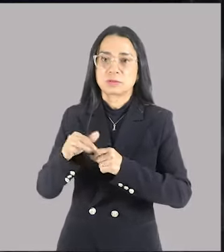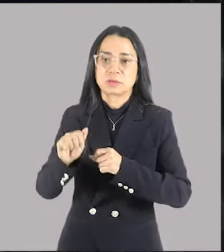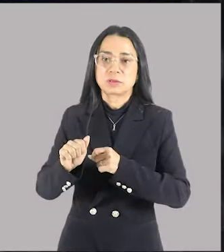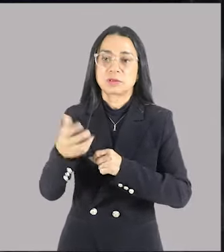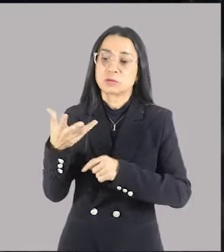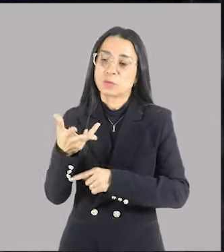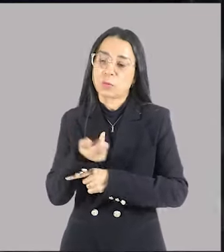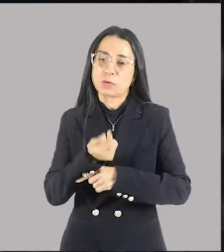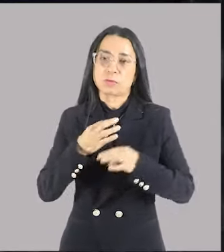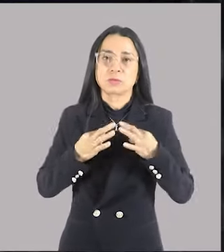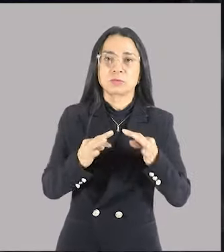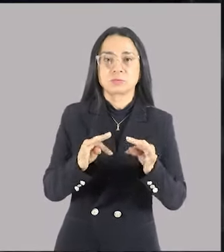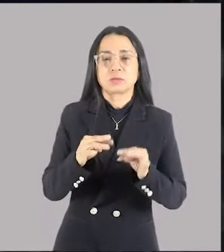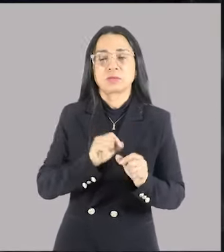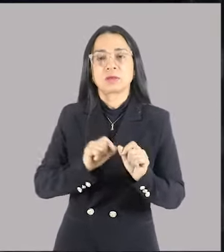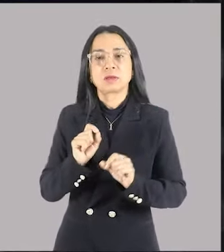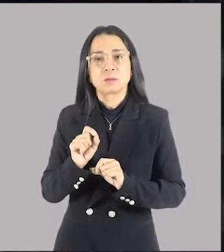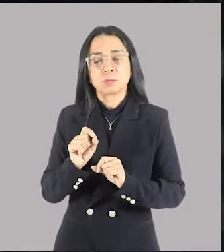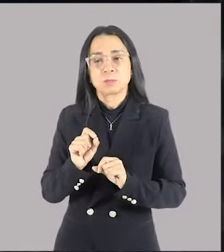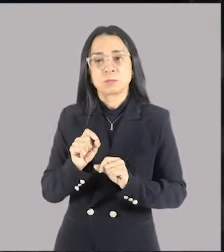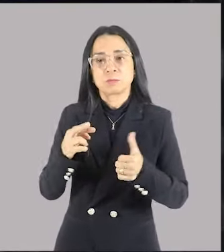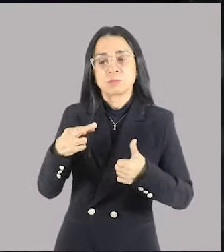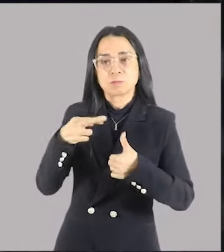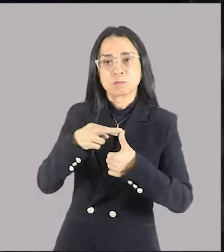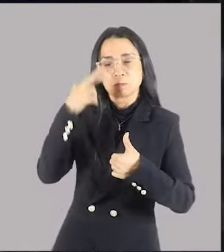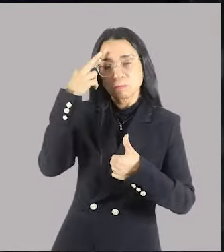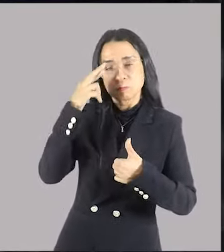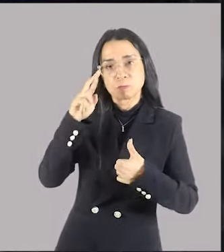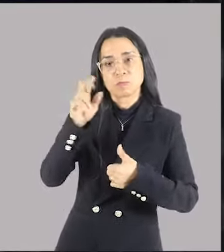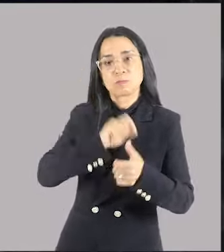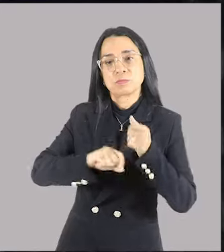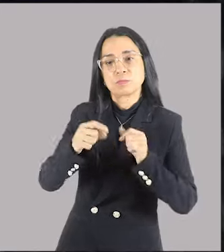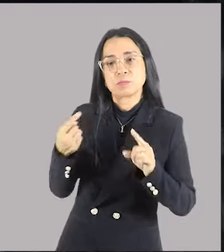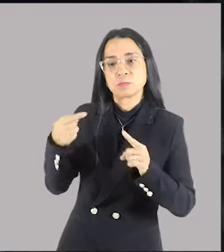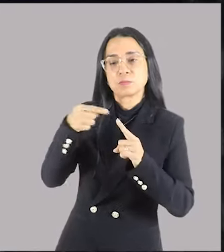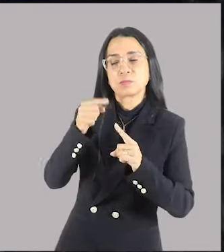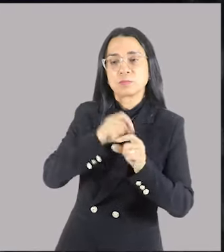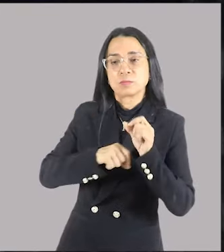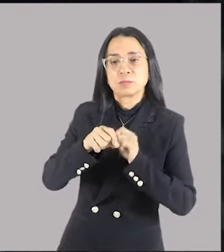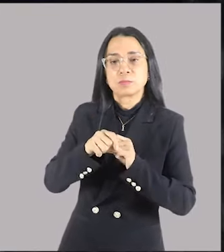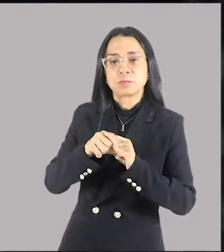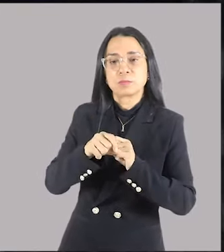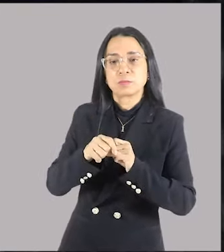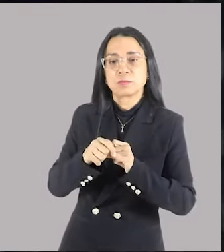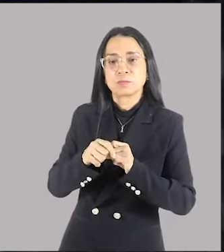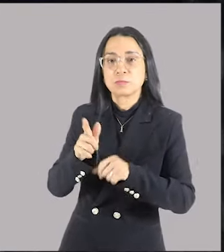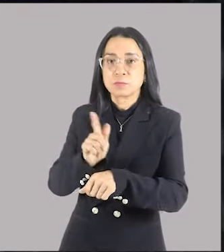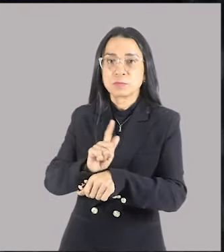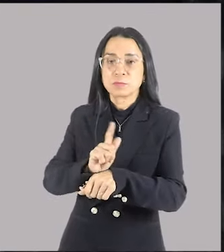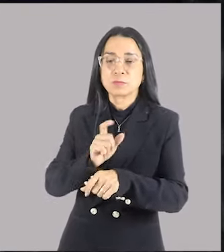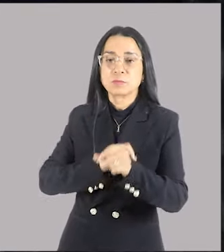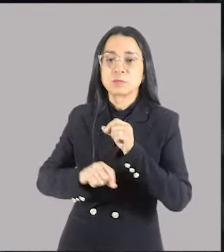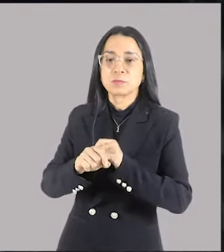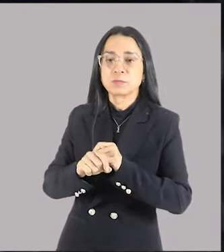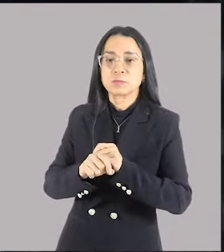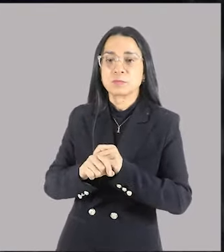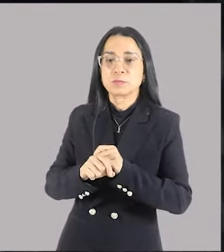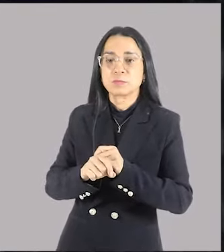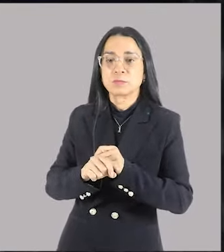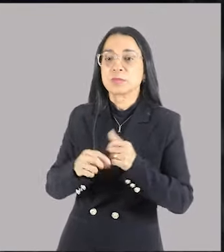qualificações técnicas e portanto não é um cargo de chefia com a finalidade de chefia direção e assessoramento cargos em